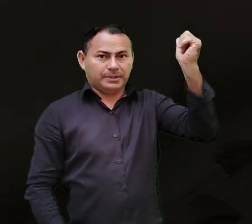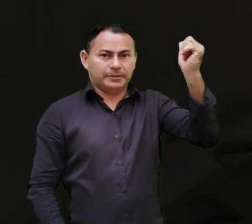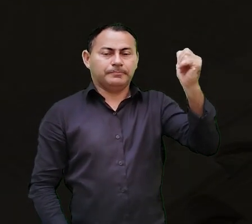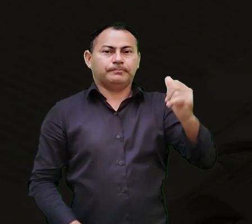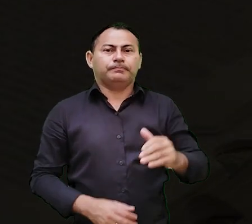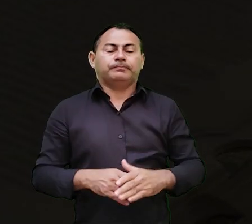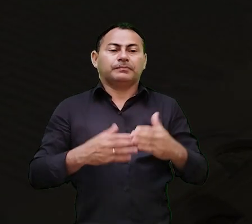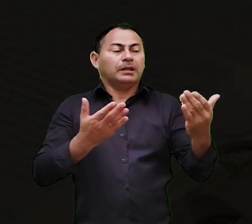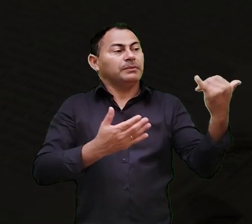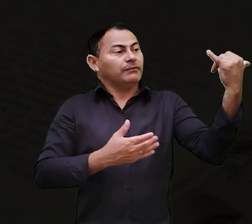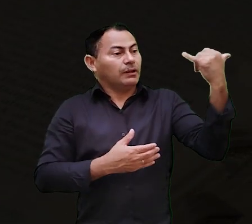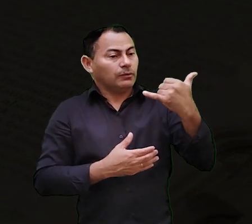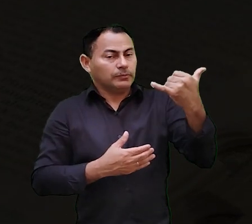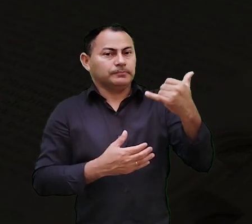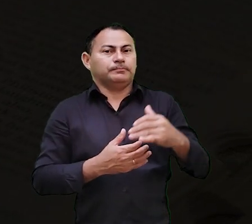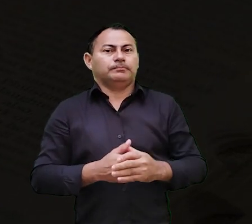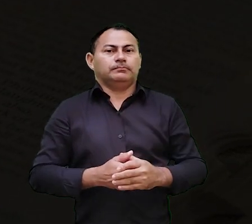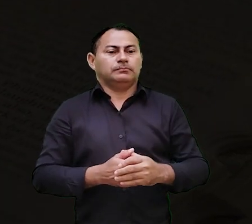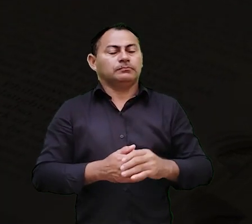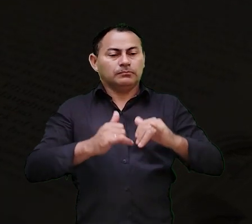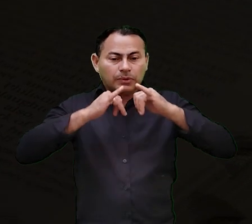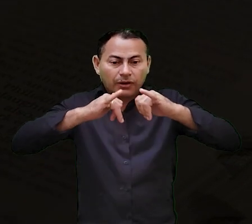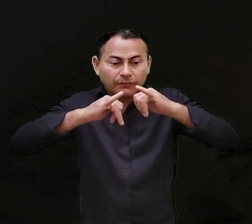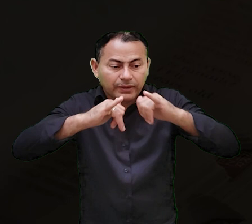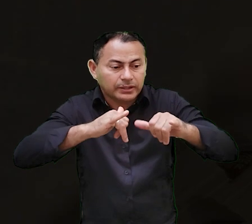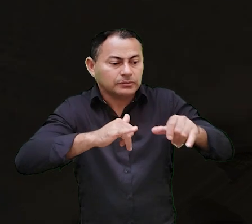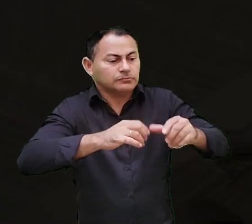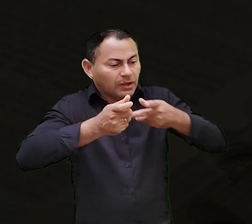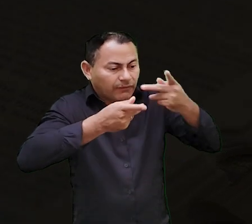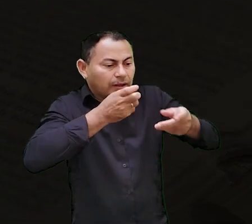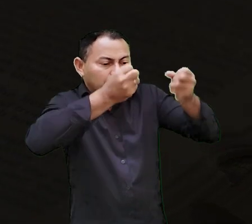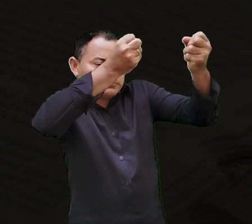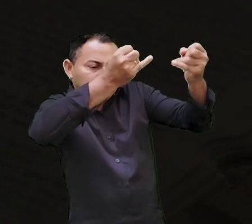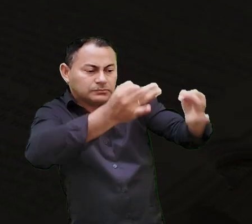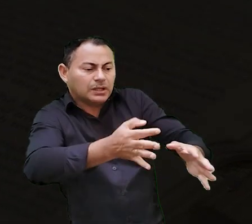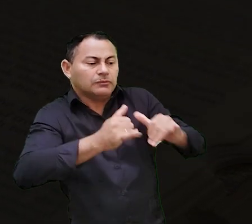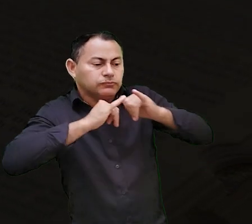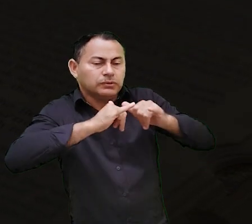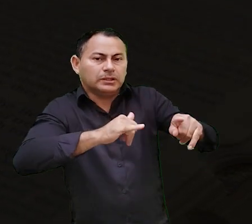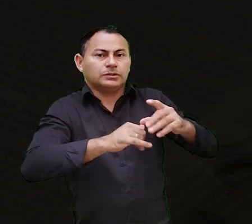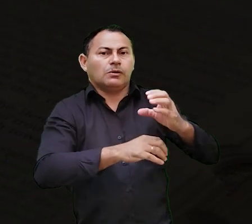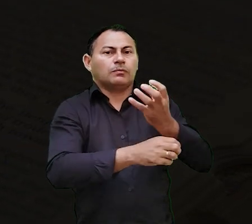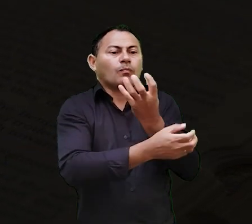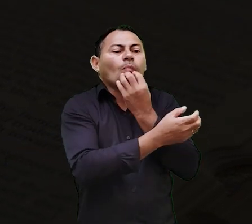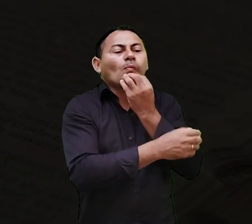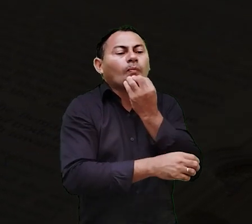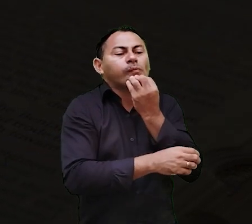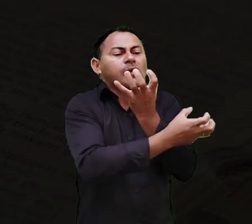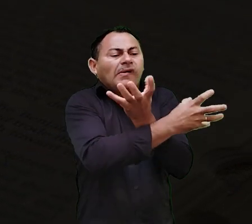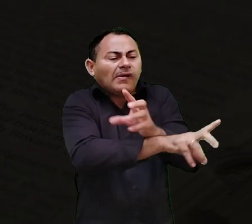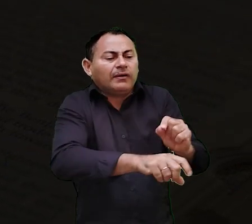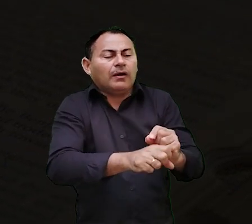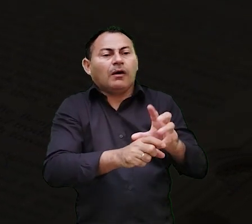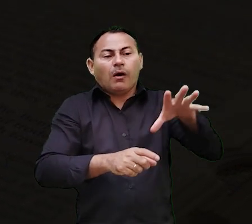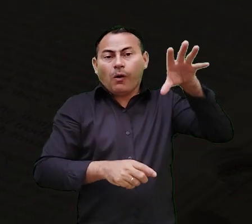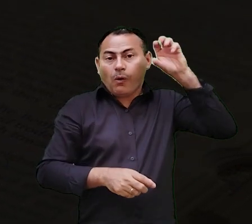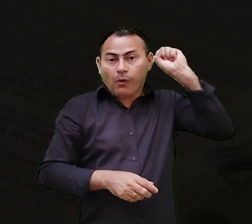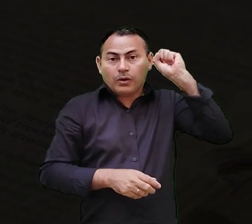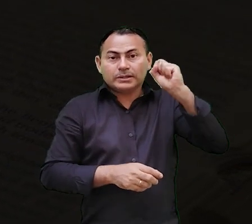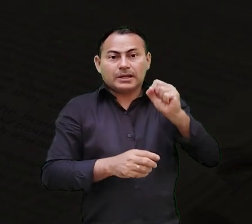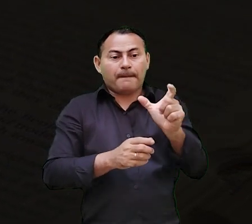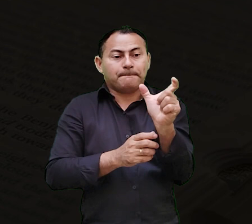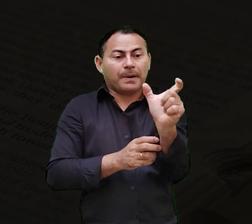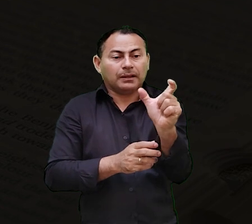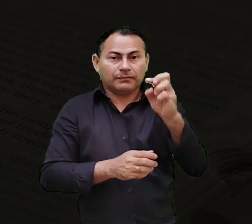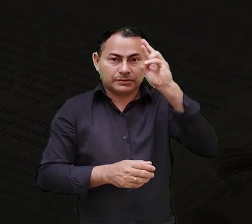tu sabes. Então ele me disse: Profetize a estes ossos e diga-lhes: Ossos secos,